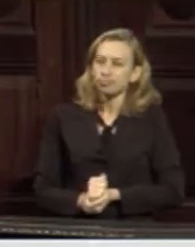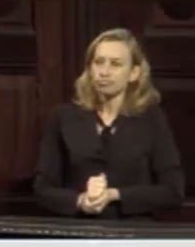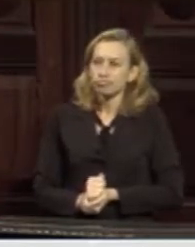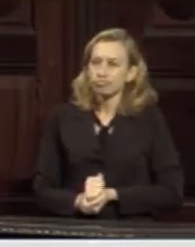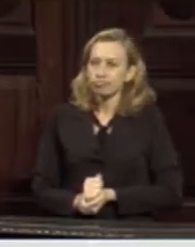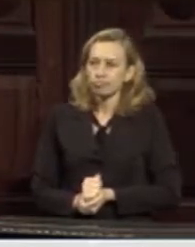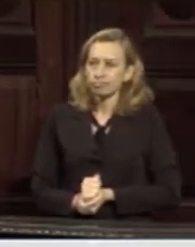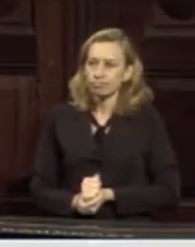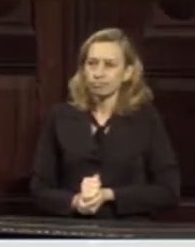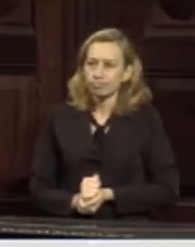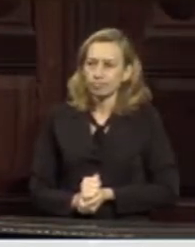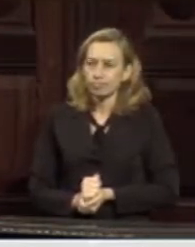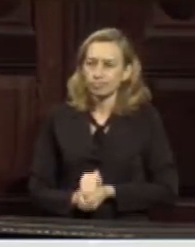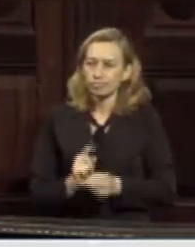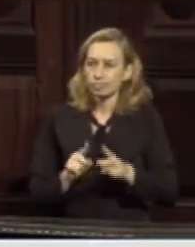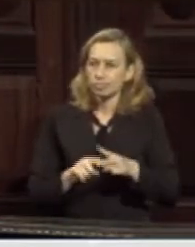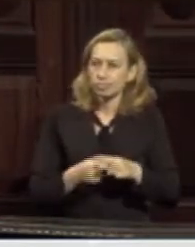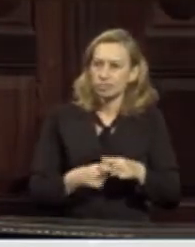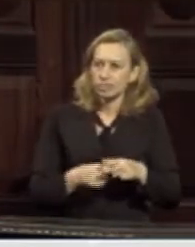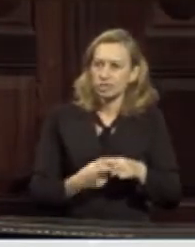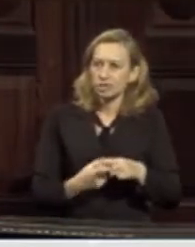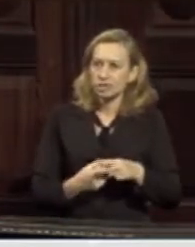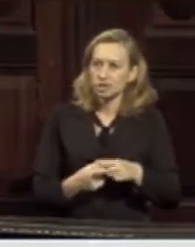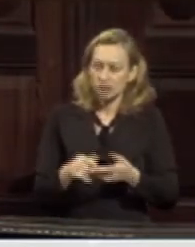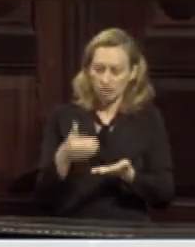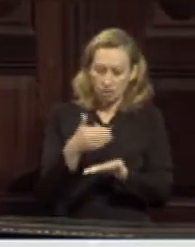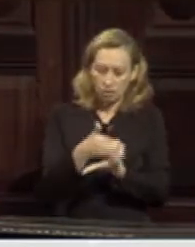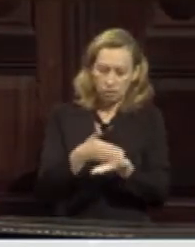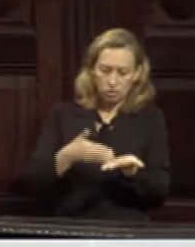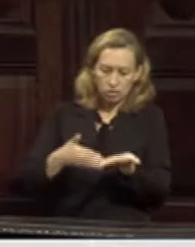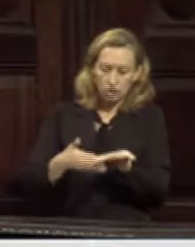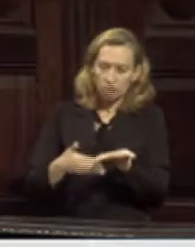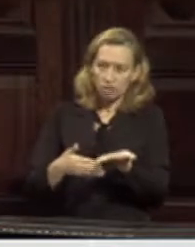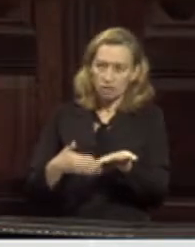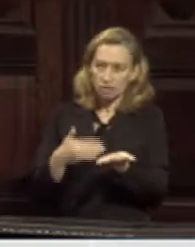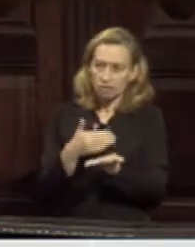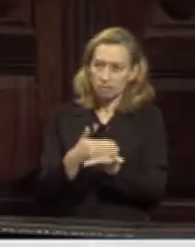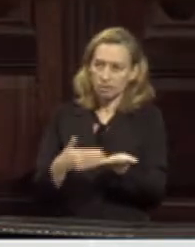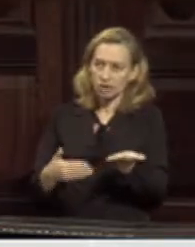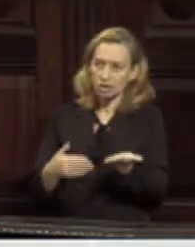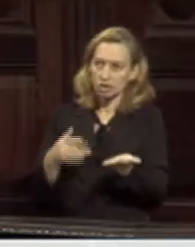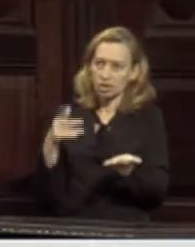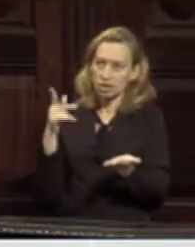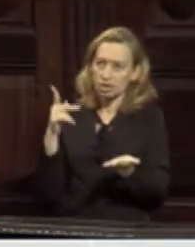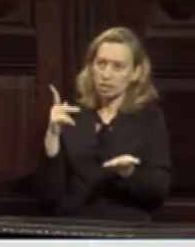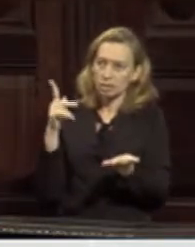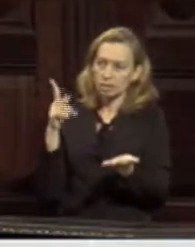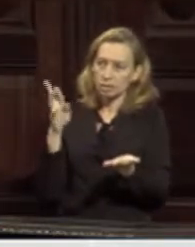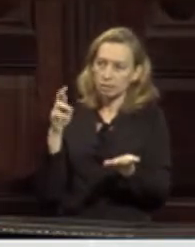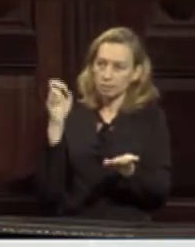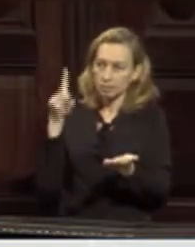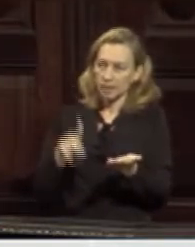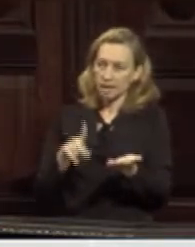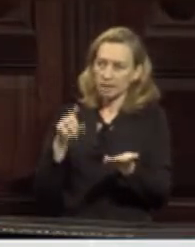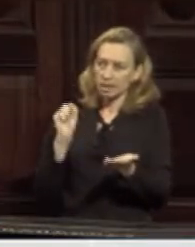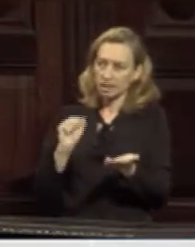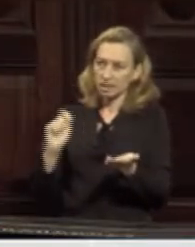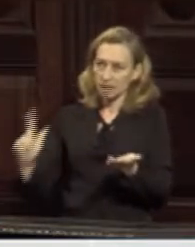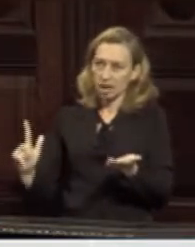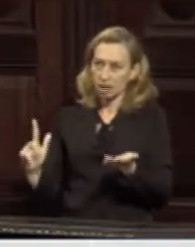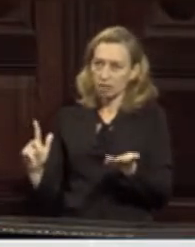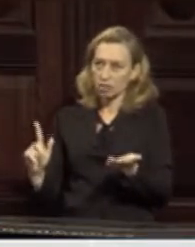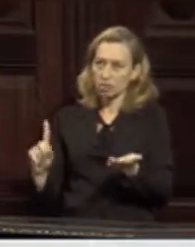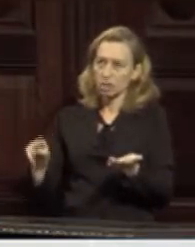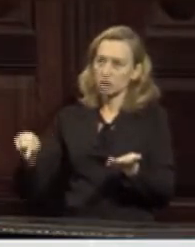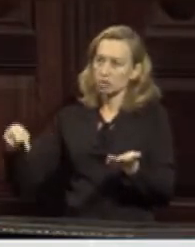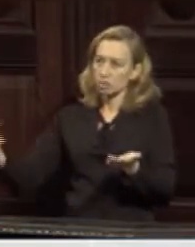fronteira e da faixa que divide o pré-sal do pós-sal. O Tribunal de Contas da União retirou 2